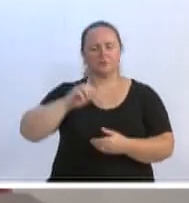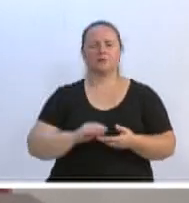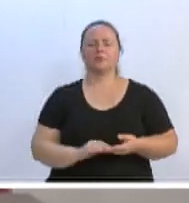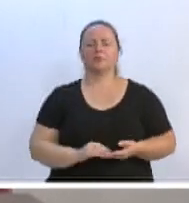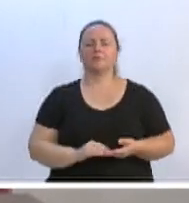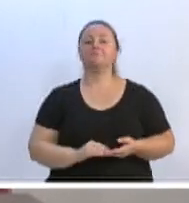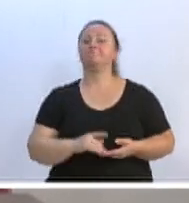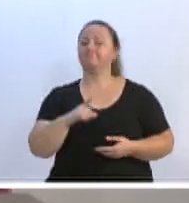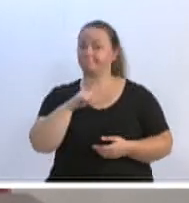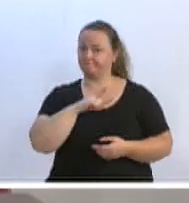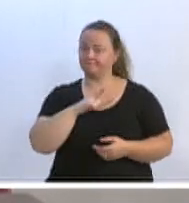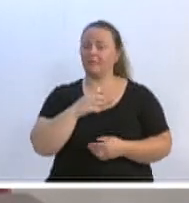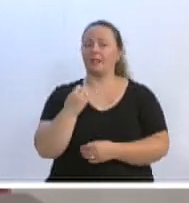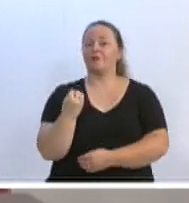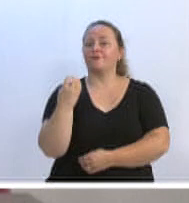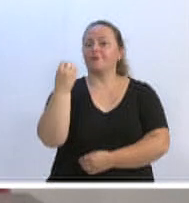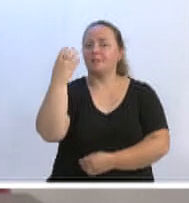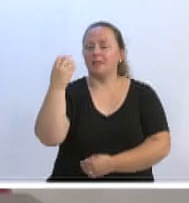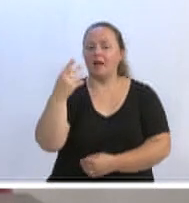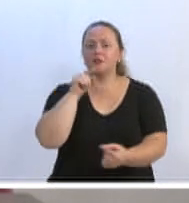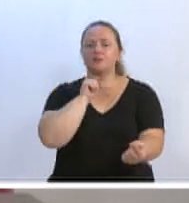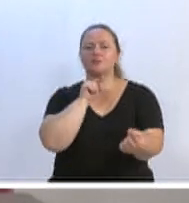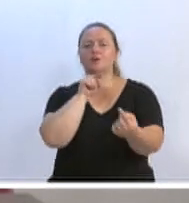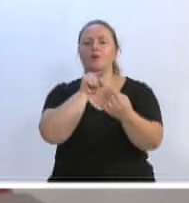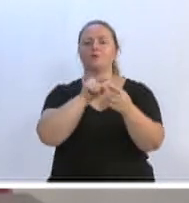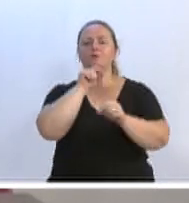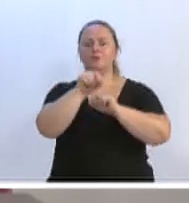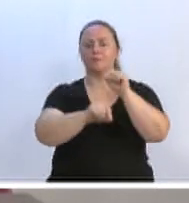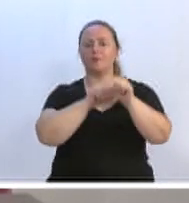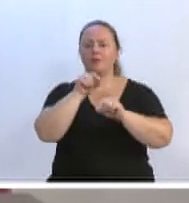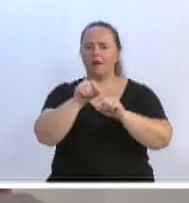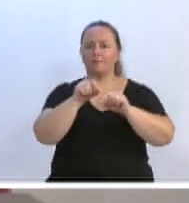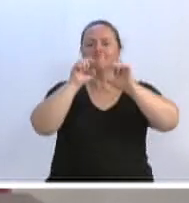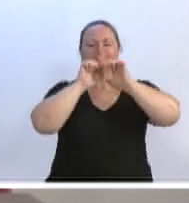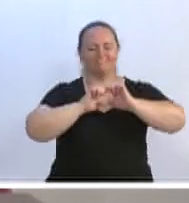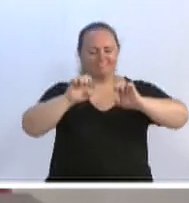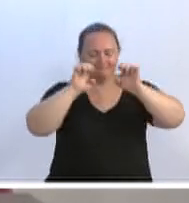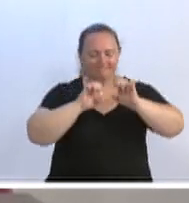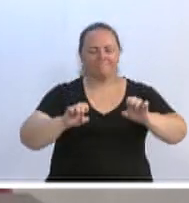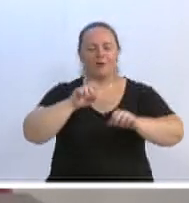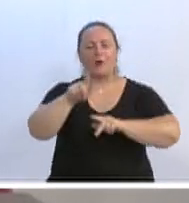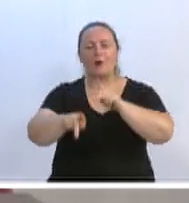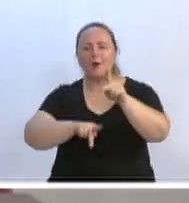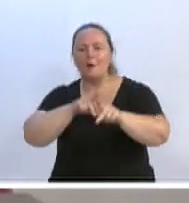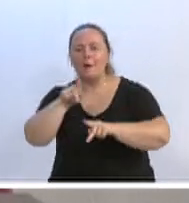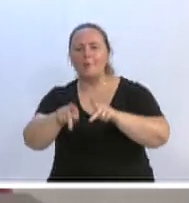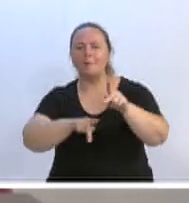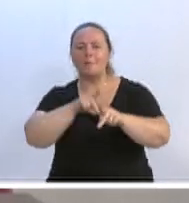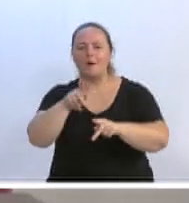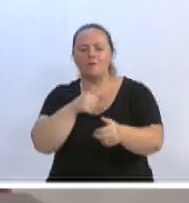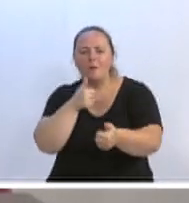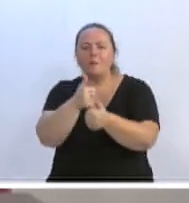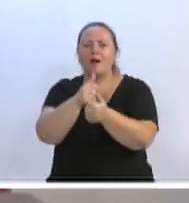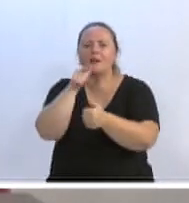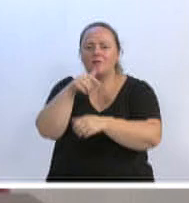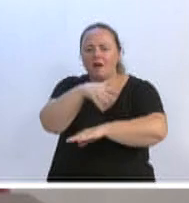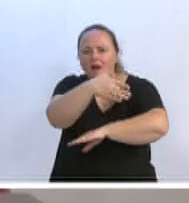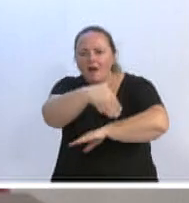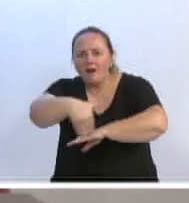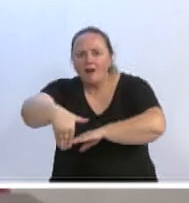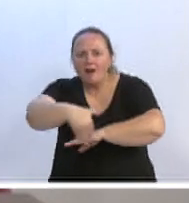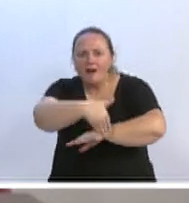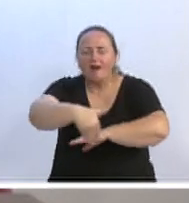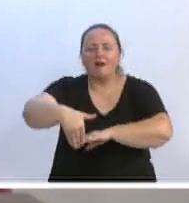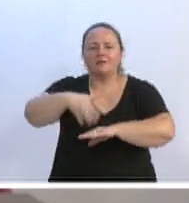realiza viagens missionárias para evangelizar as populações ribeirinhas da